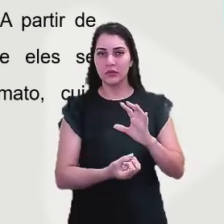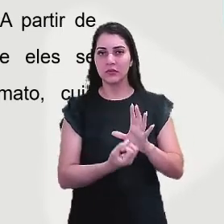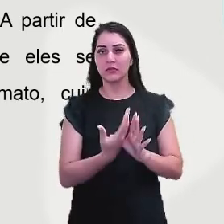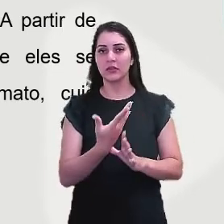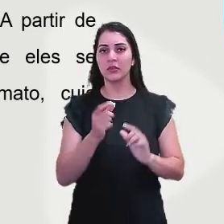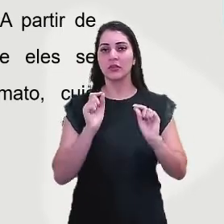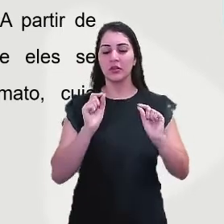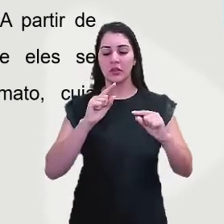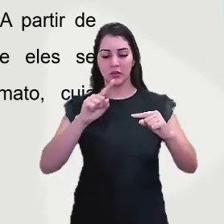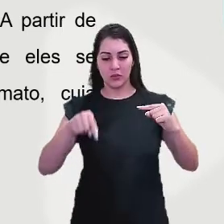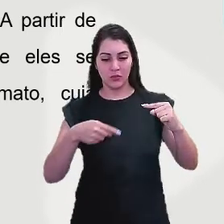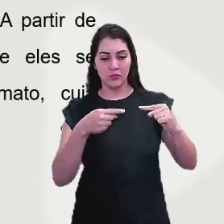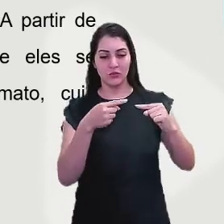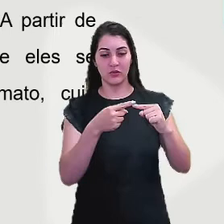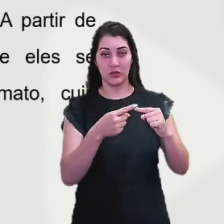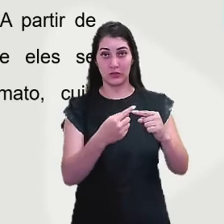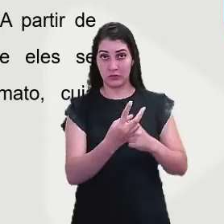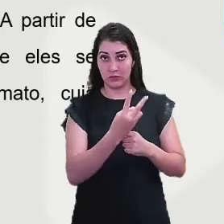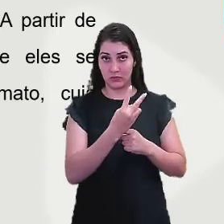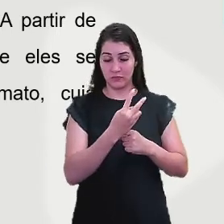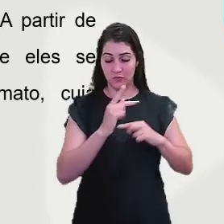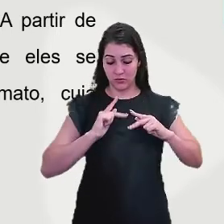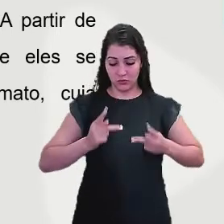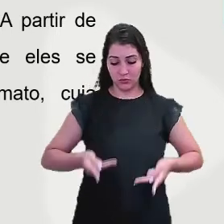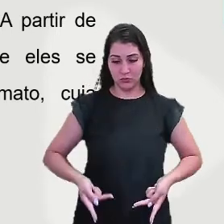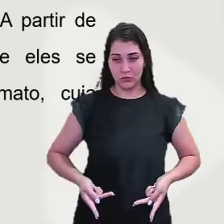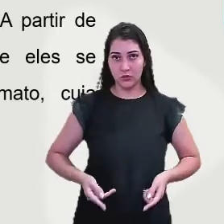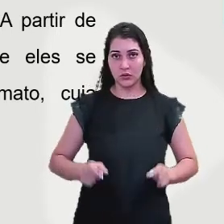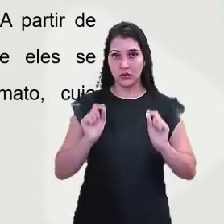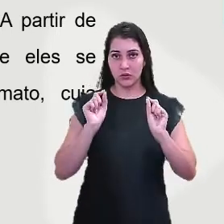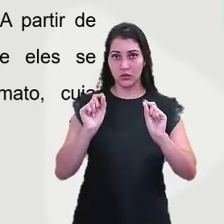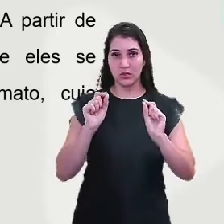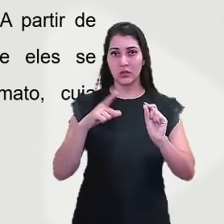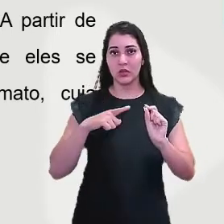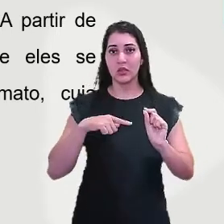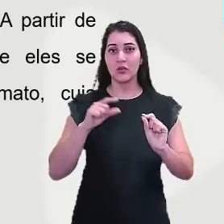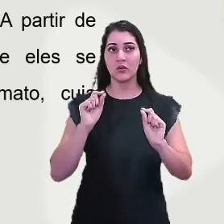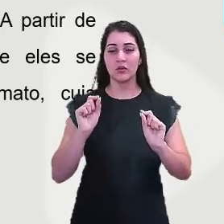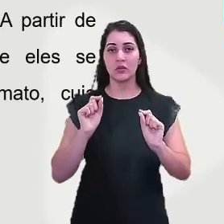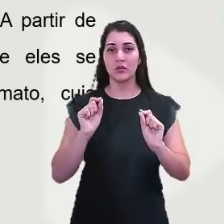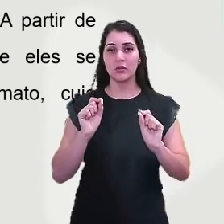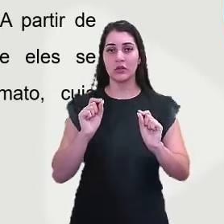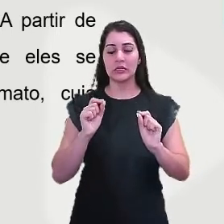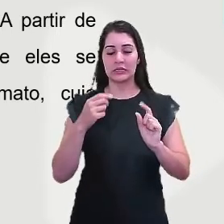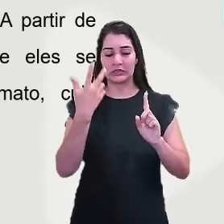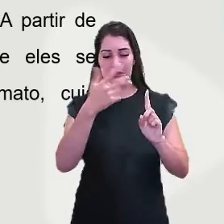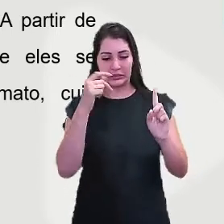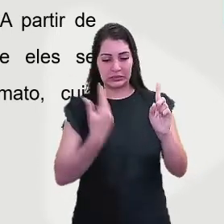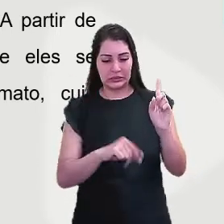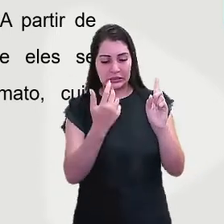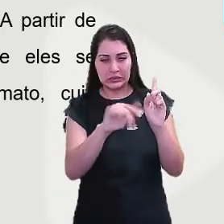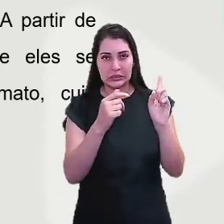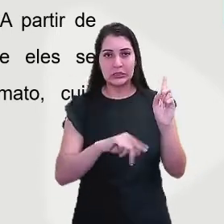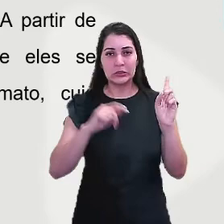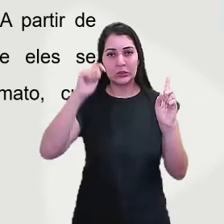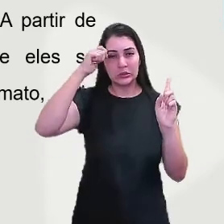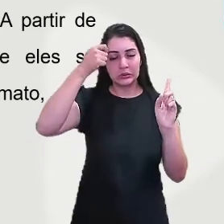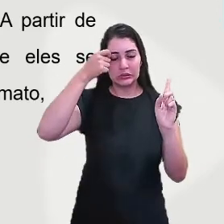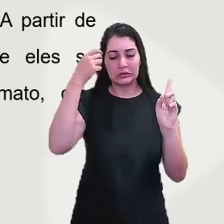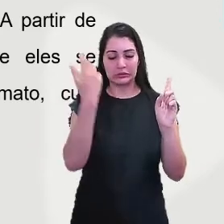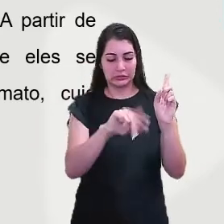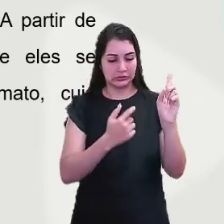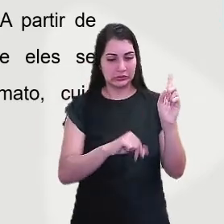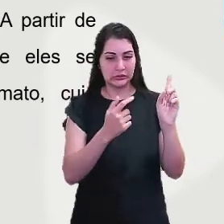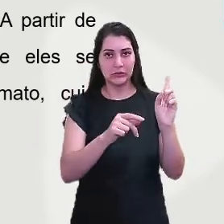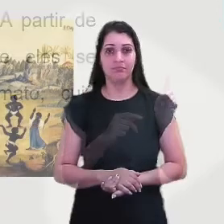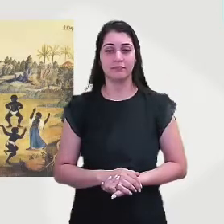o objetivo da defesa corporal, que era submetida, né, às agressões que eles sofriam. Então, a capoeira veio a partir